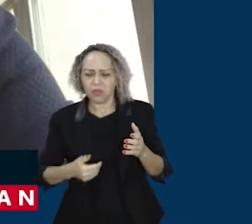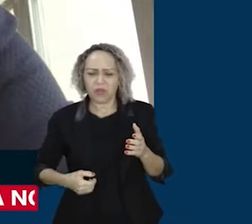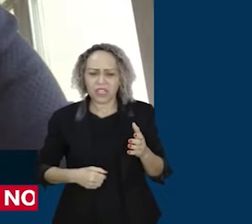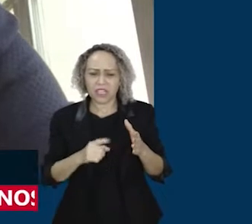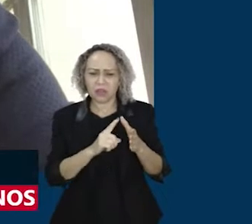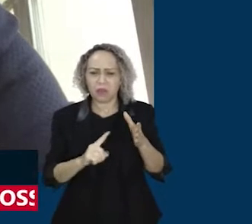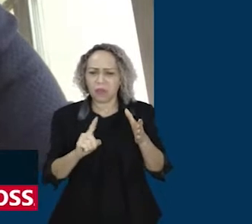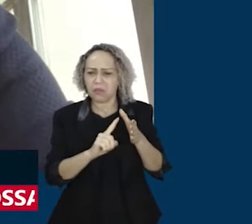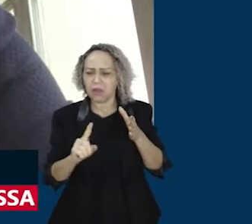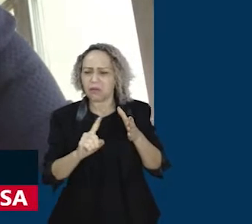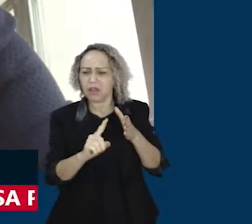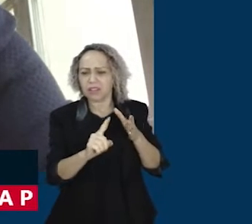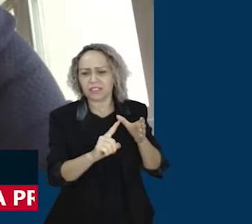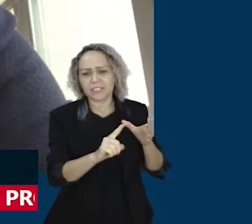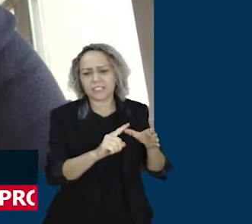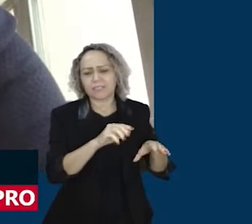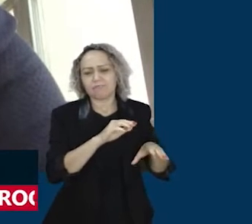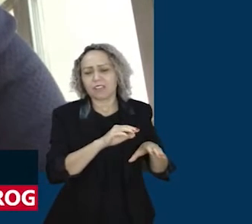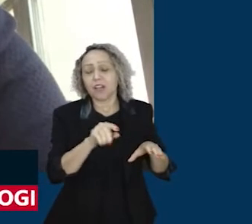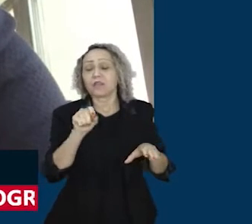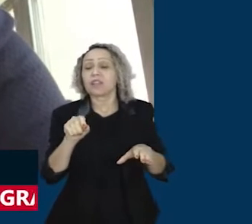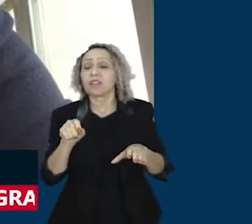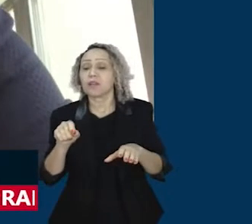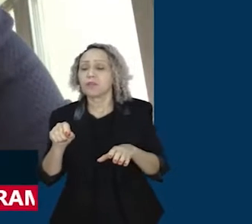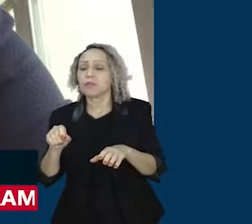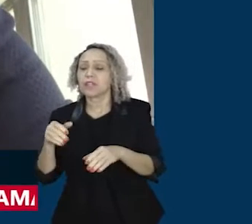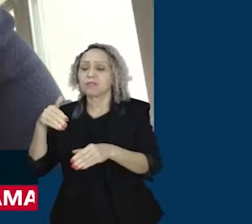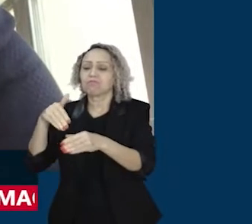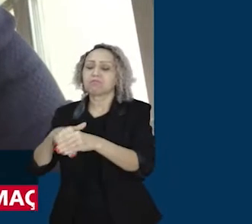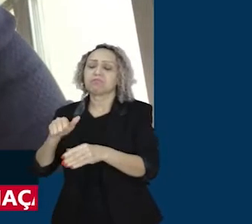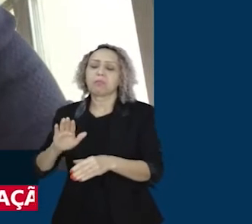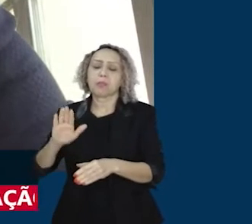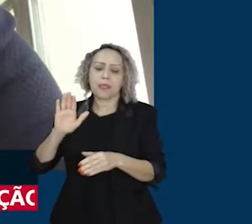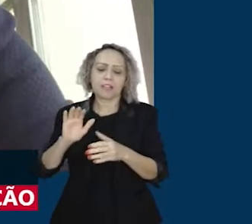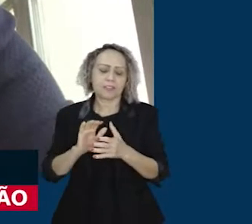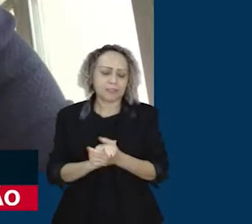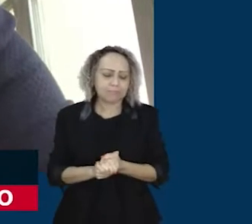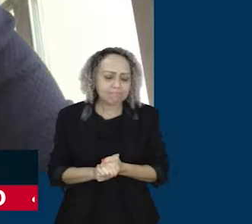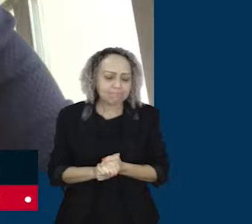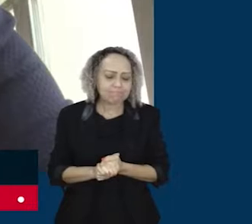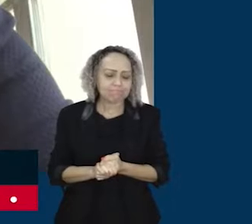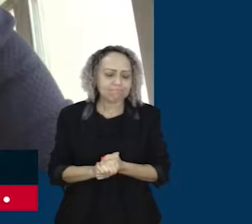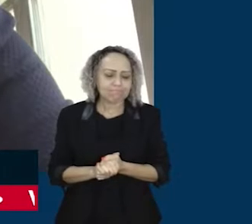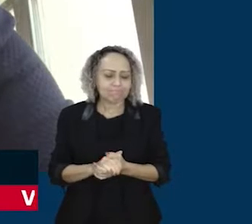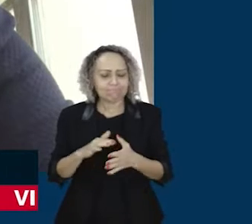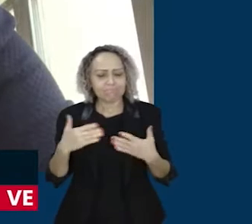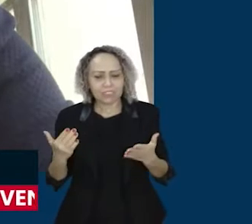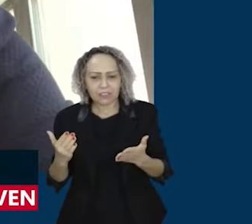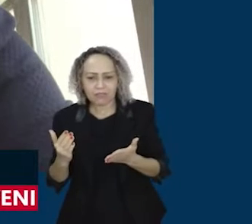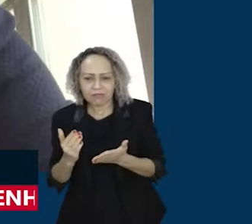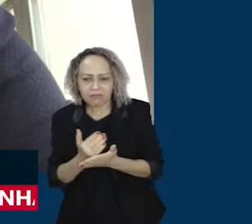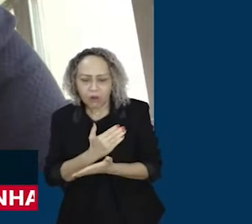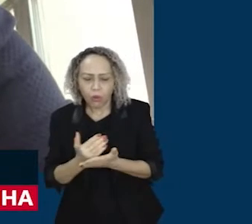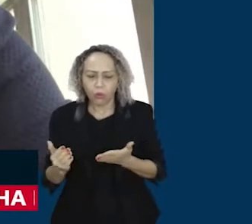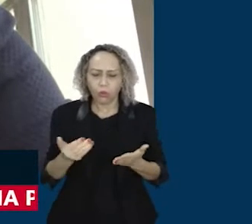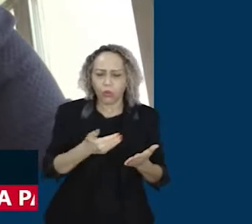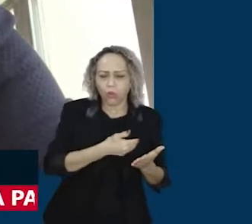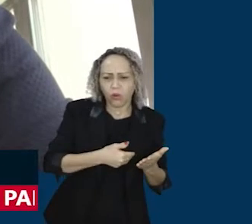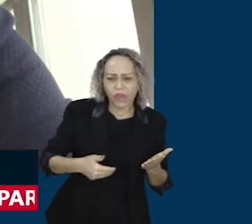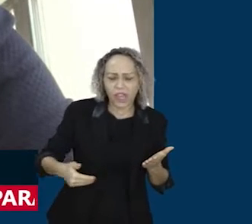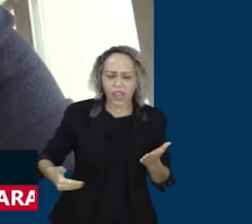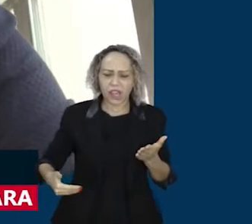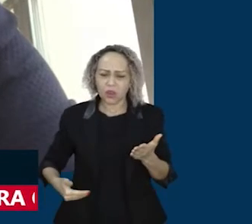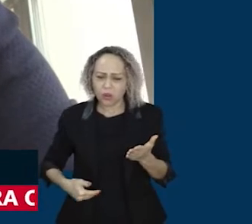por vice-governadores, estão, na verdade, pegando um resquício aí de mandato para governar e tem